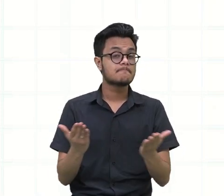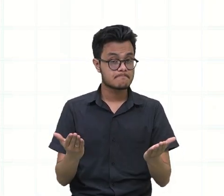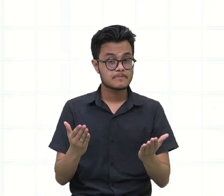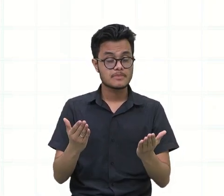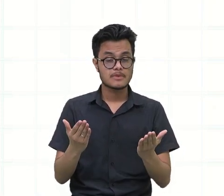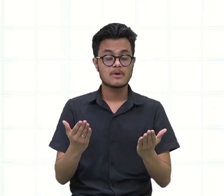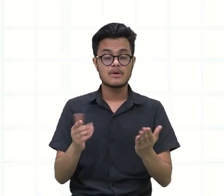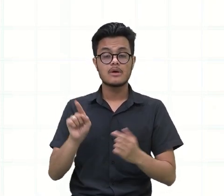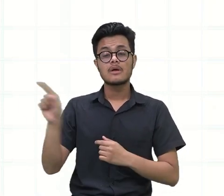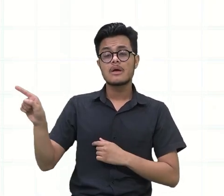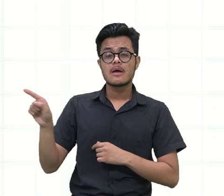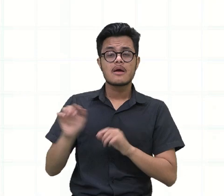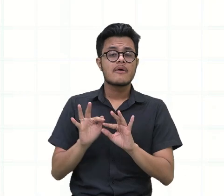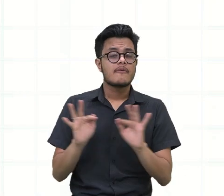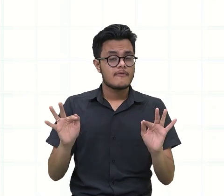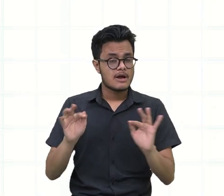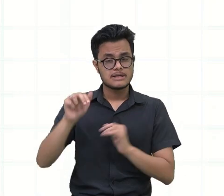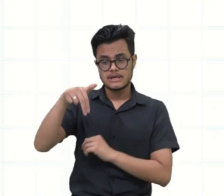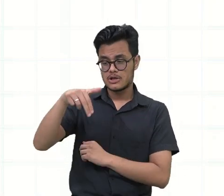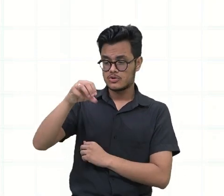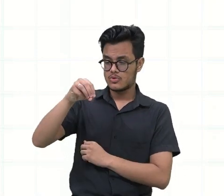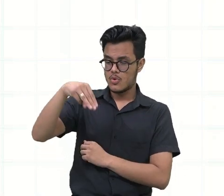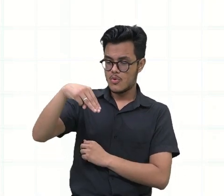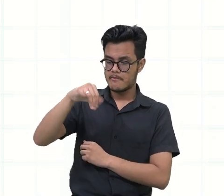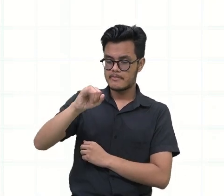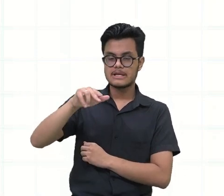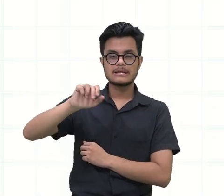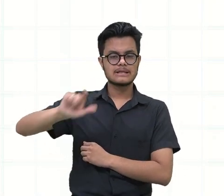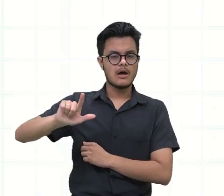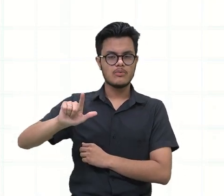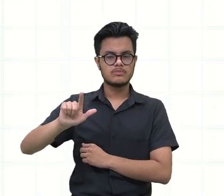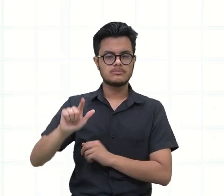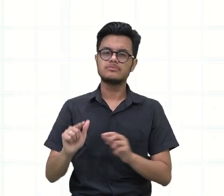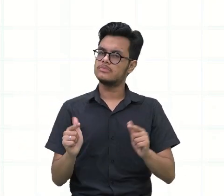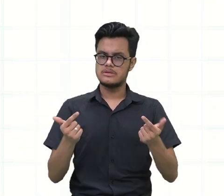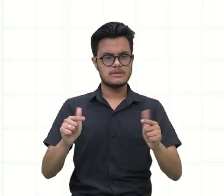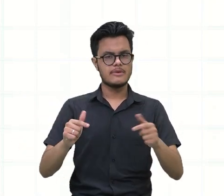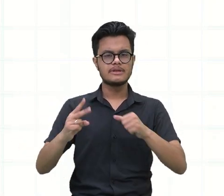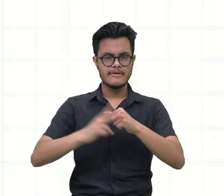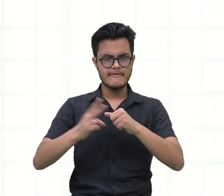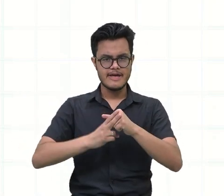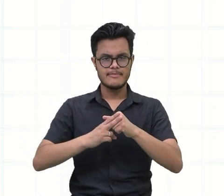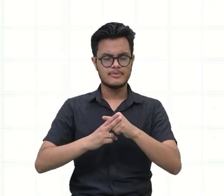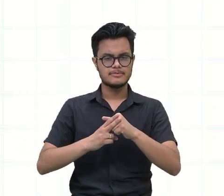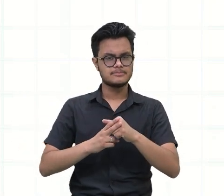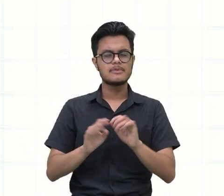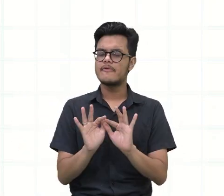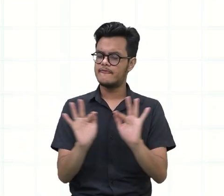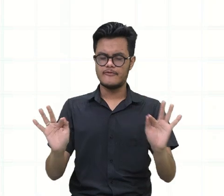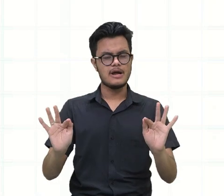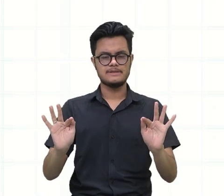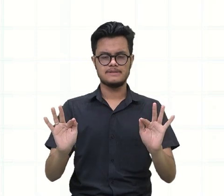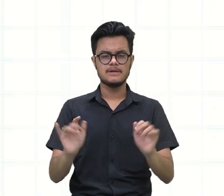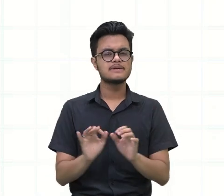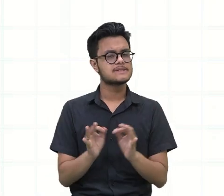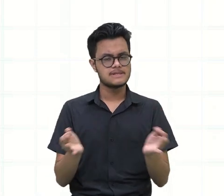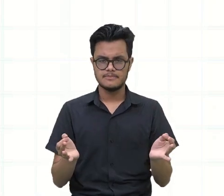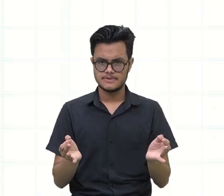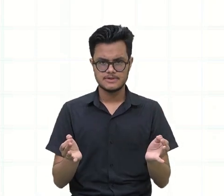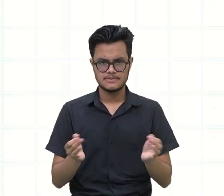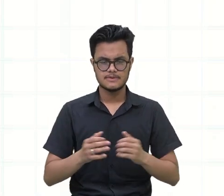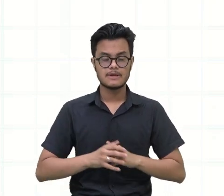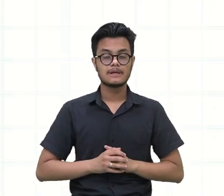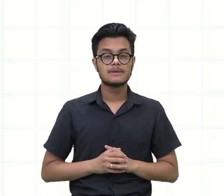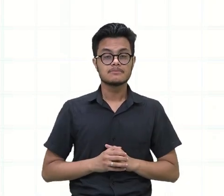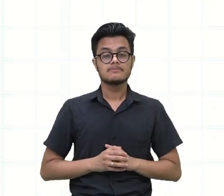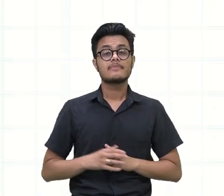que nessa frase ela não tem verbo, ela tem apenas nomes. Então, por isso que ela é uma frase nominal.